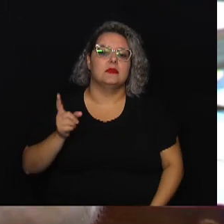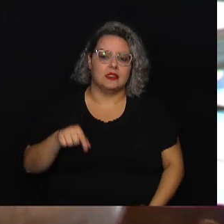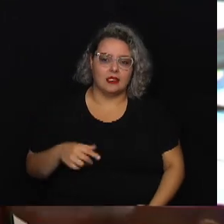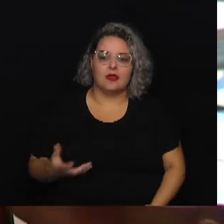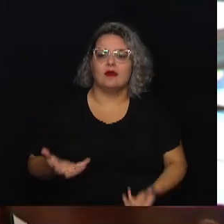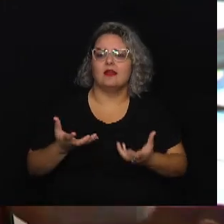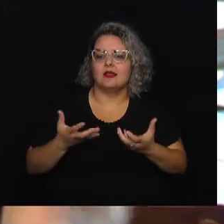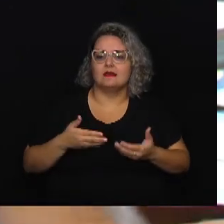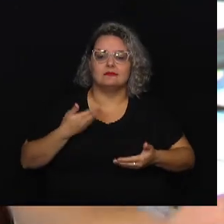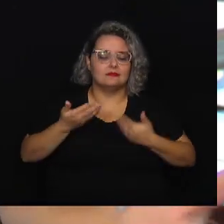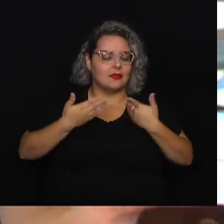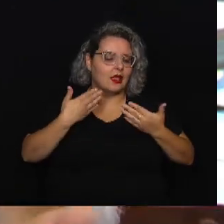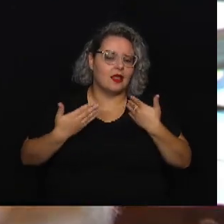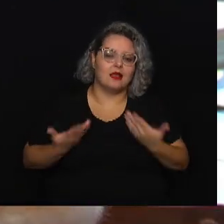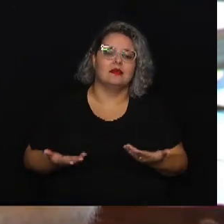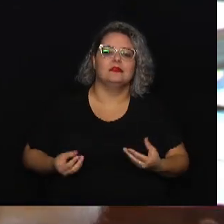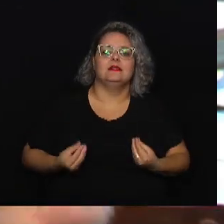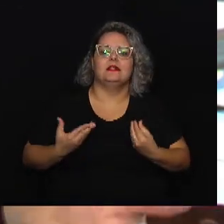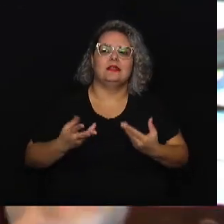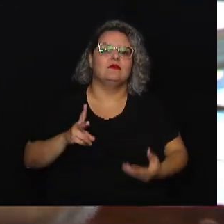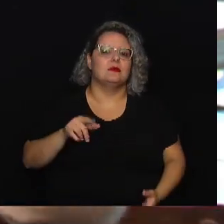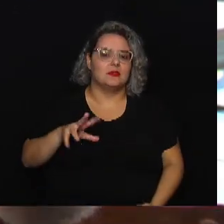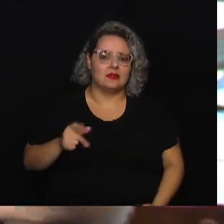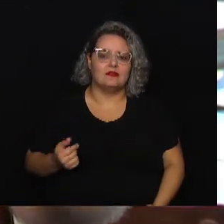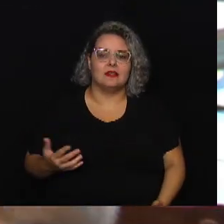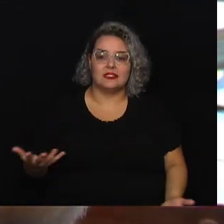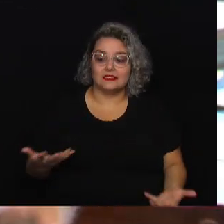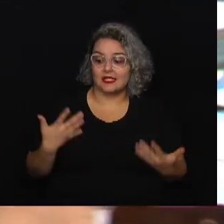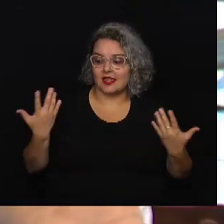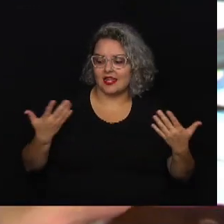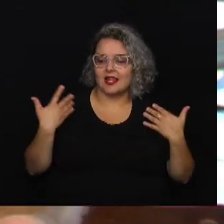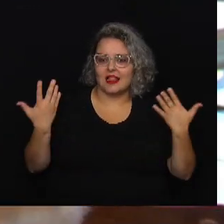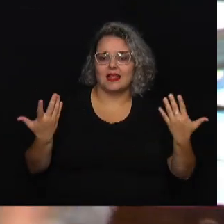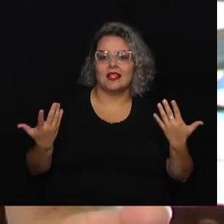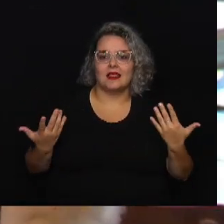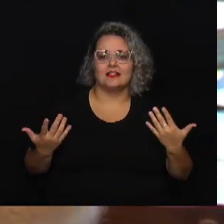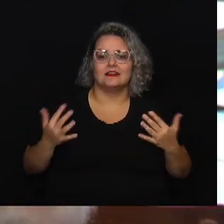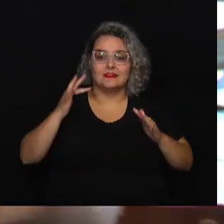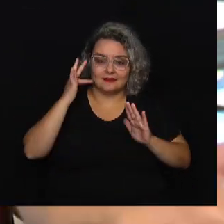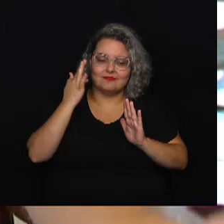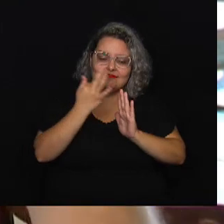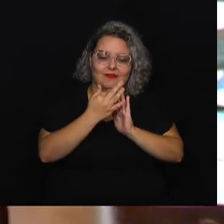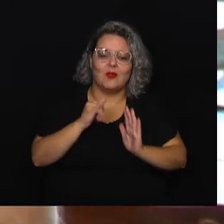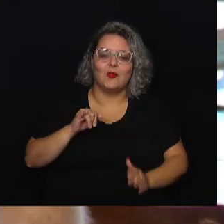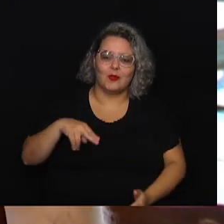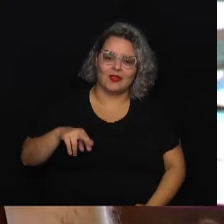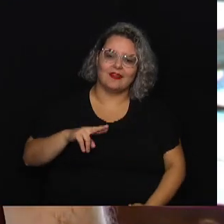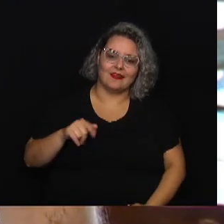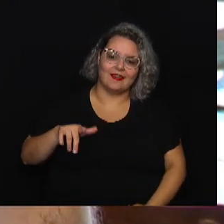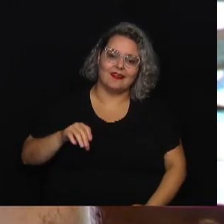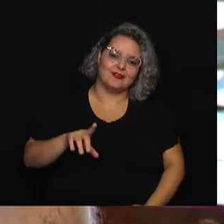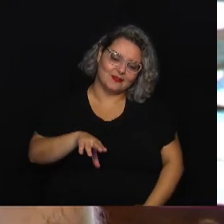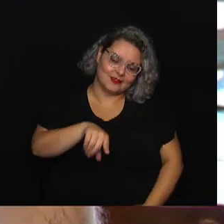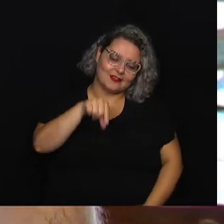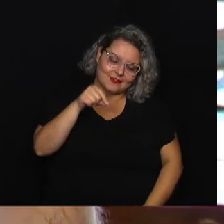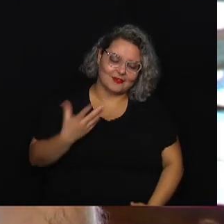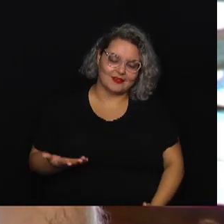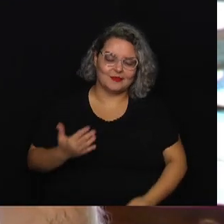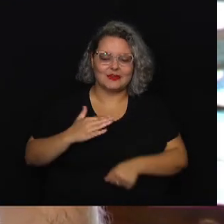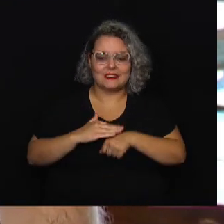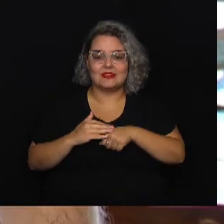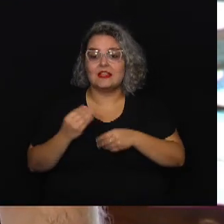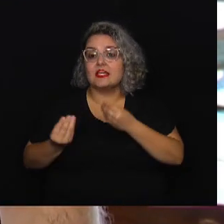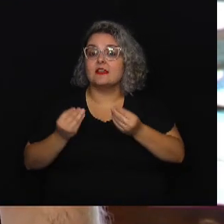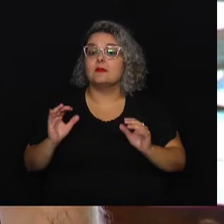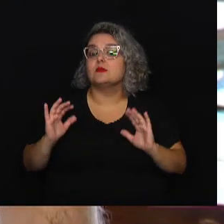para a avenida, e o samba enredo traz toda essa alegria e essa fidelidade ao enredo que a gente escolheu com tanto carinho. Como é que vai ser essa